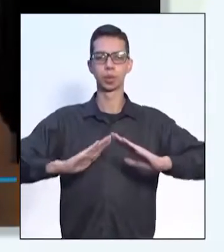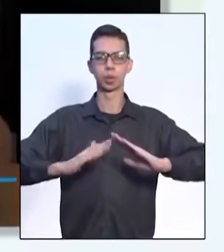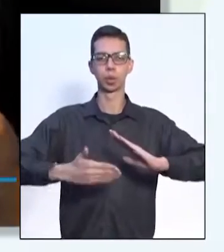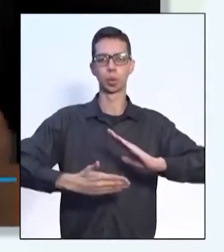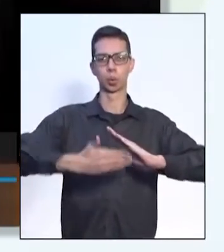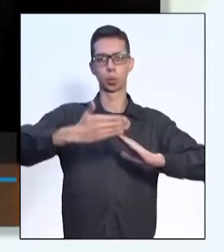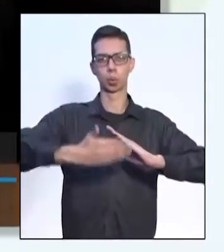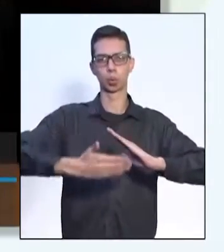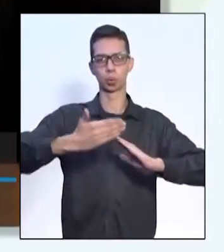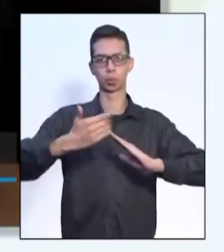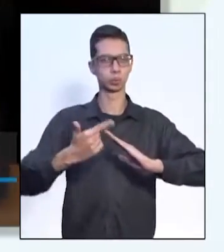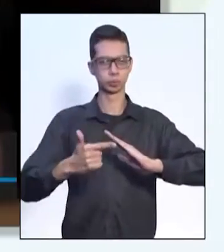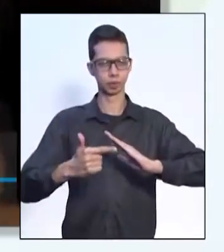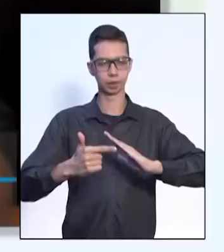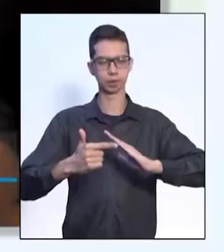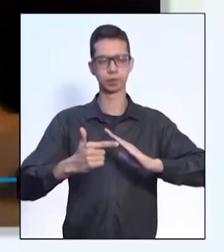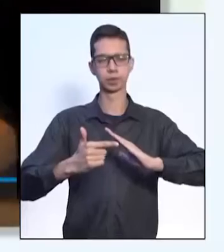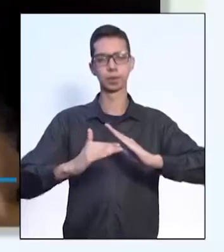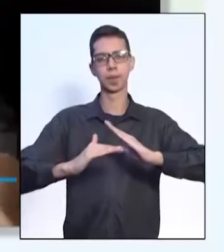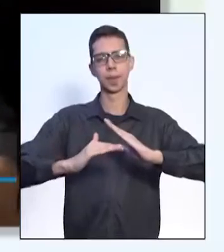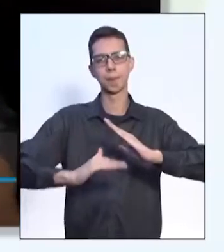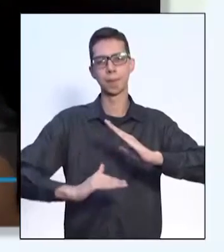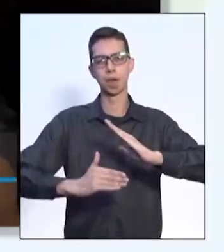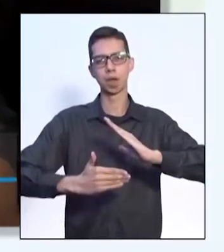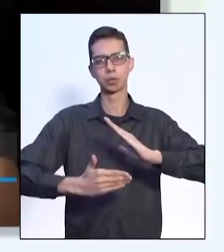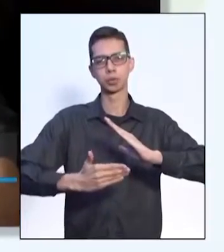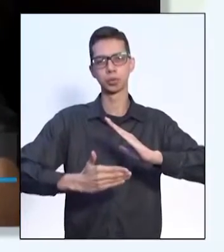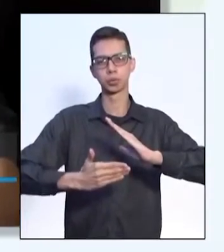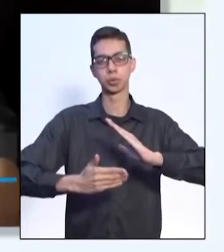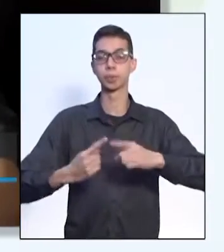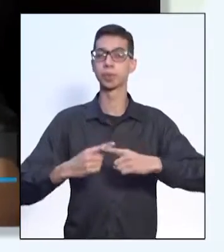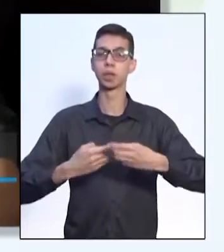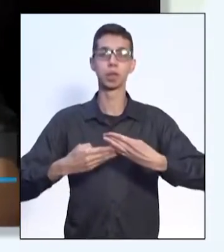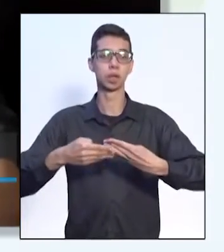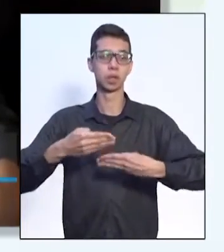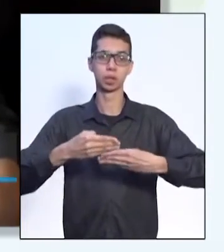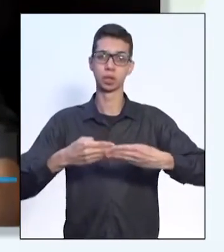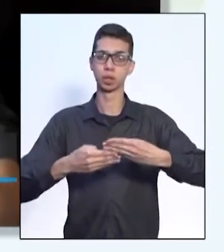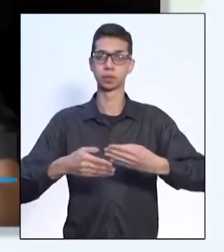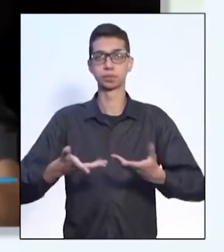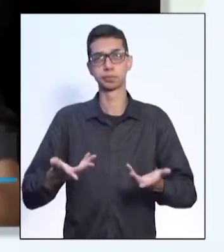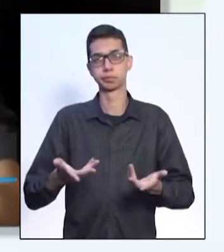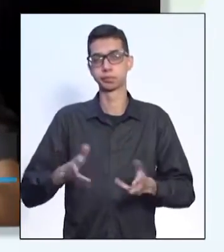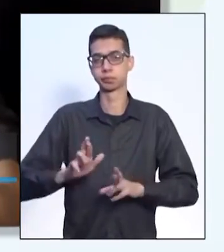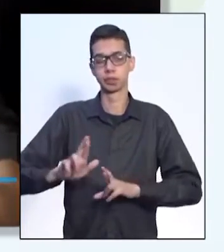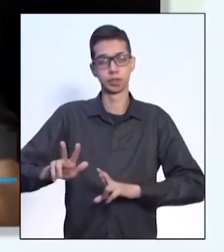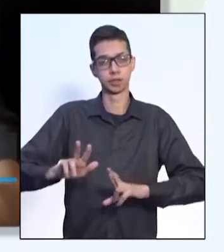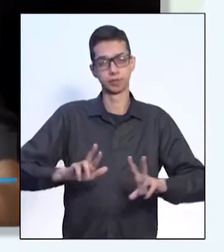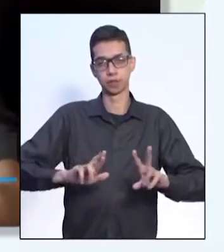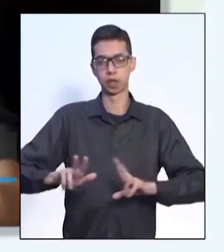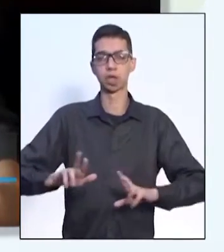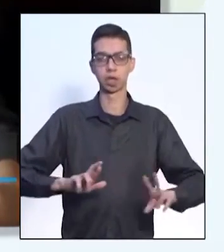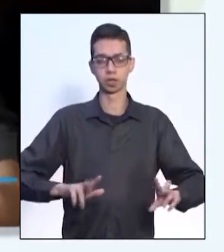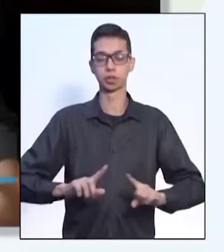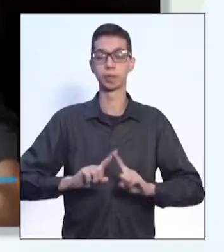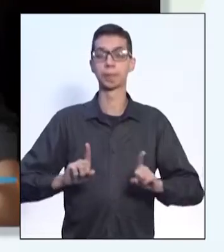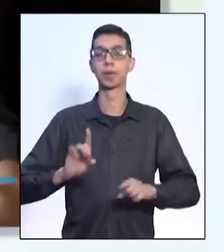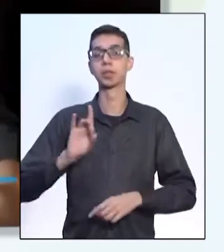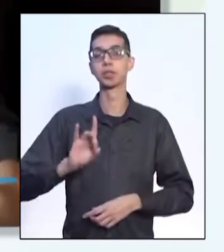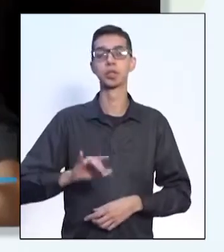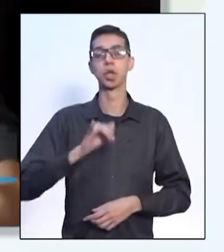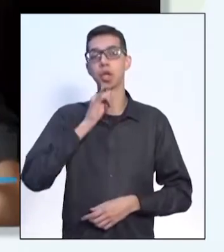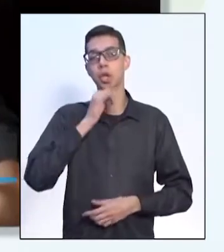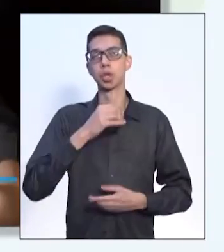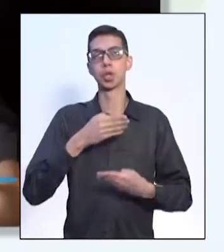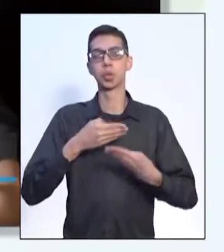baixos. Porque a questão de segurança, ela é lógico, é multifatorial, enfim, né? Mas ela não é uma questão só de policiamento e